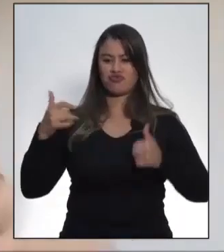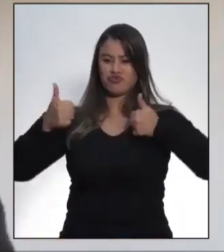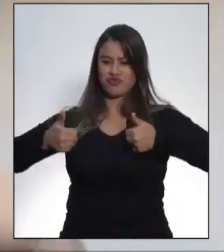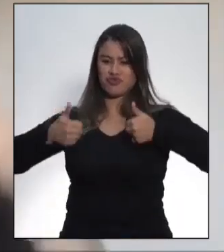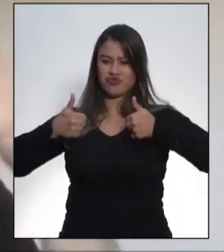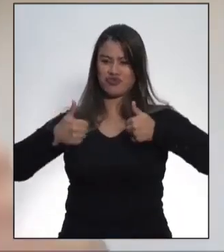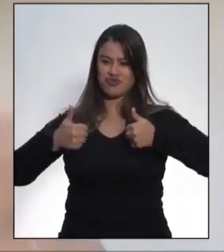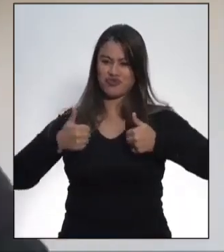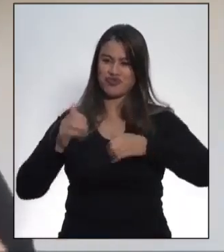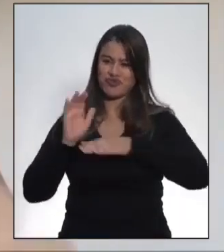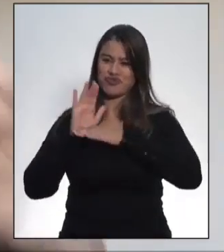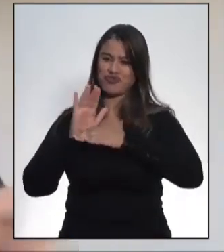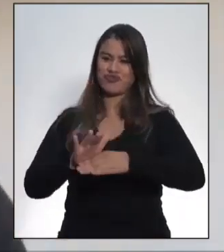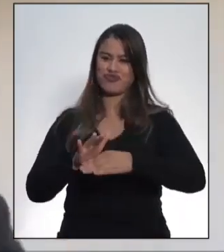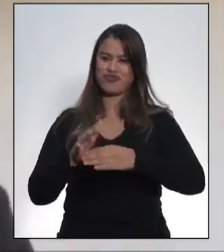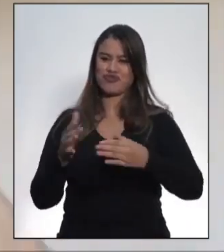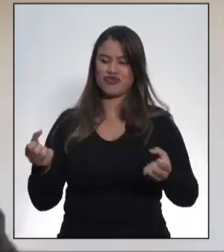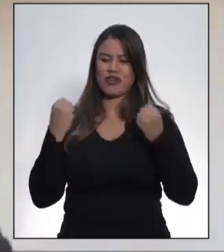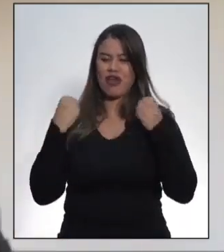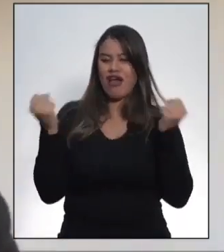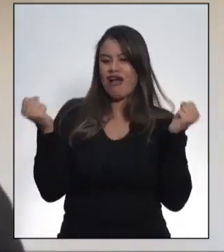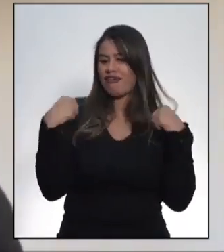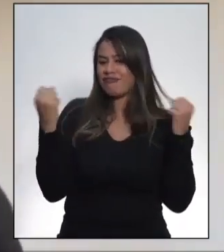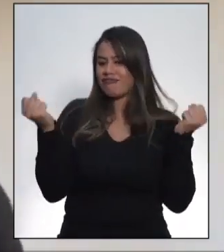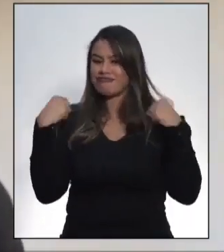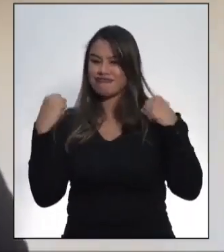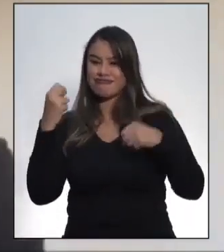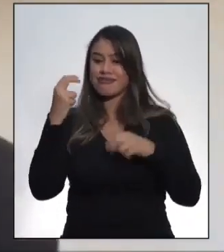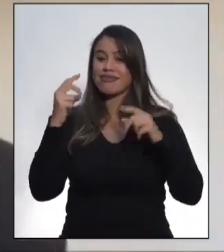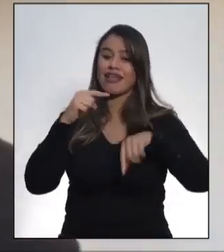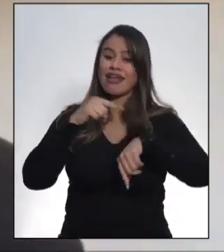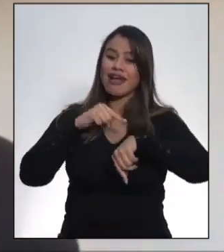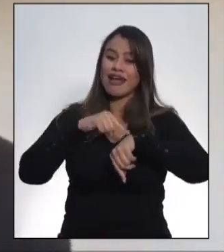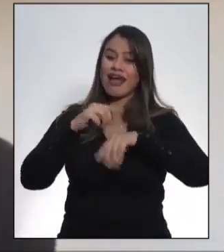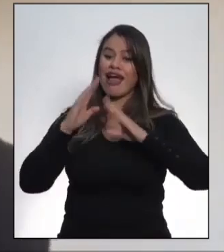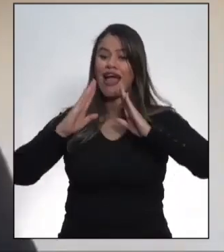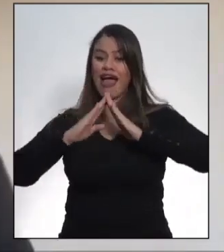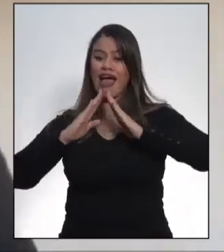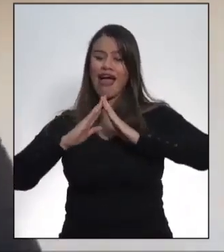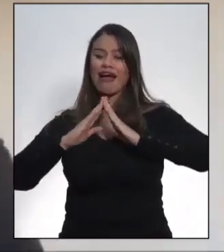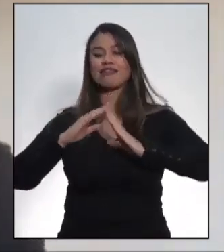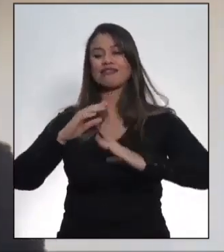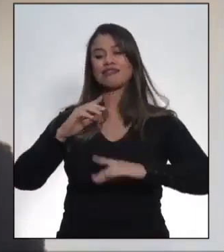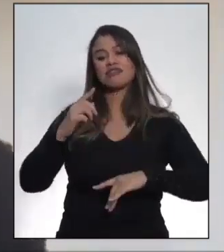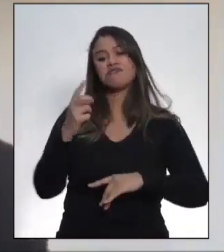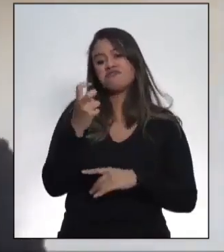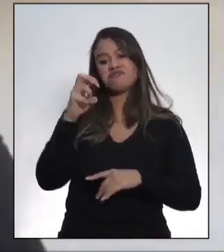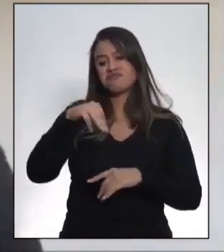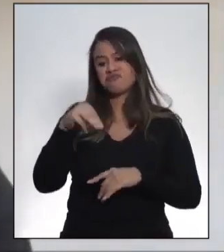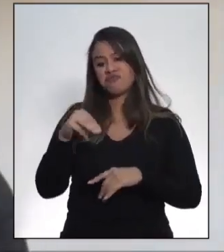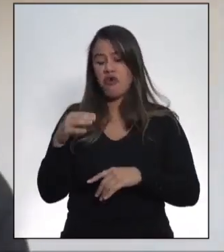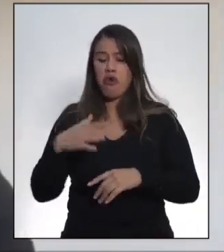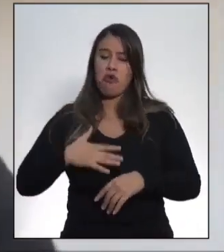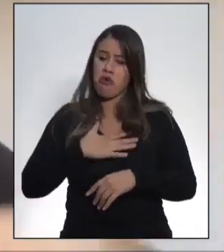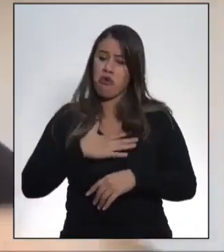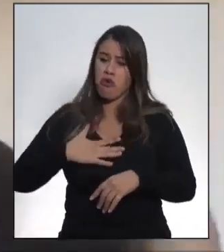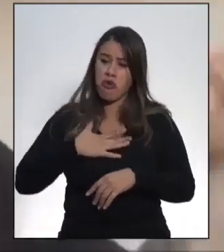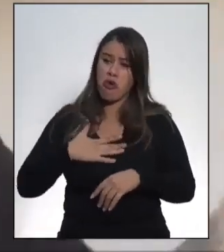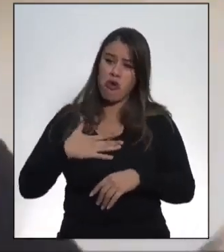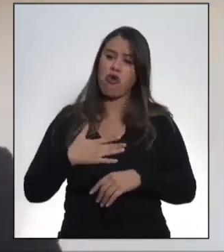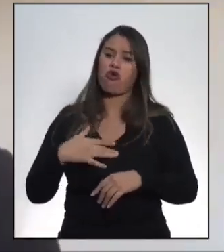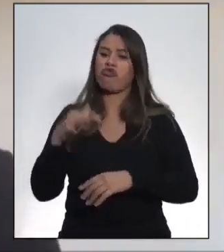mundo malhar melhor em casa em 5 minutos. Você gosta de saúde e bem-estar? Você gosta do tema? Você fez faculdade